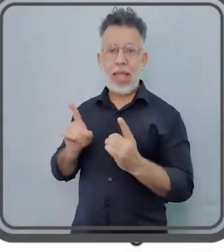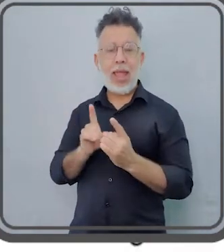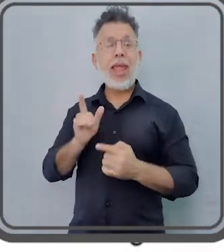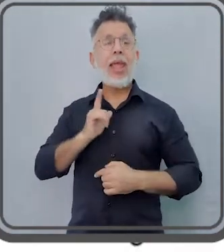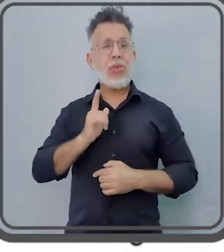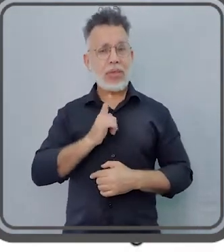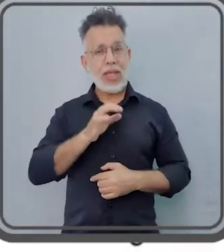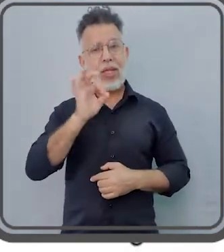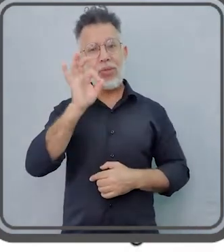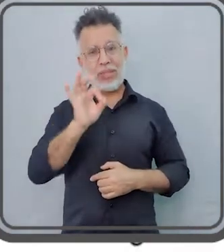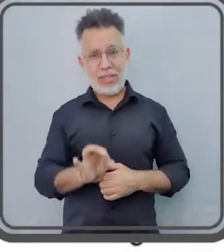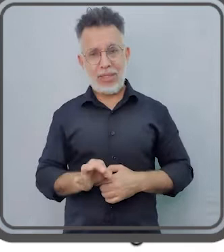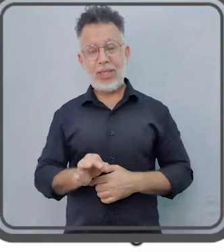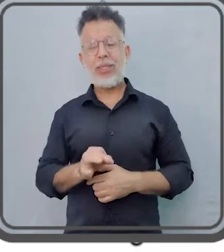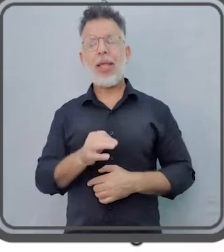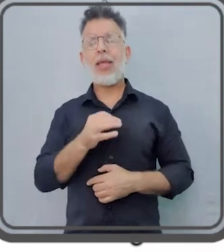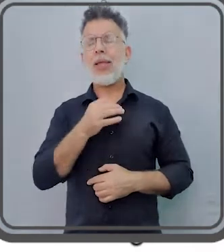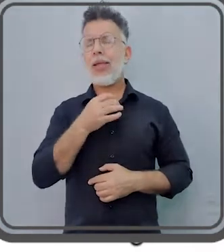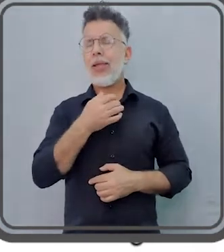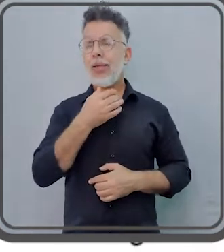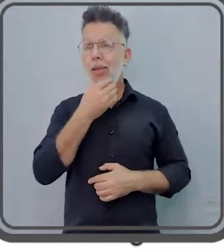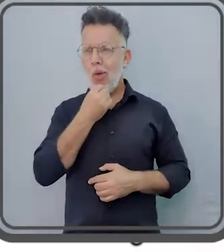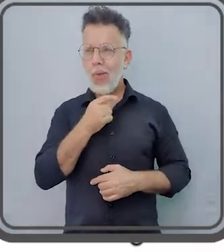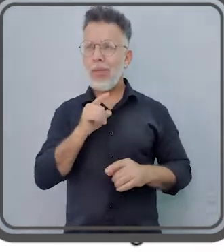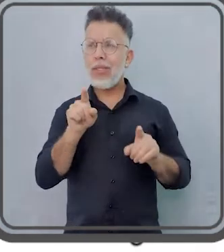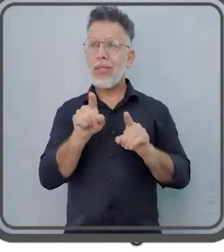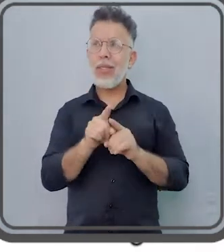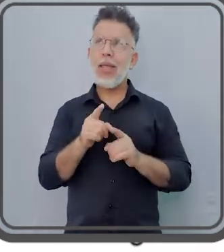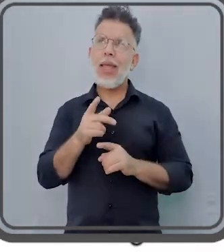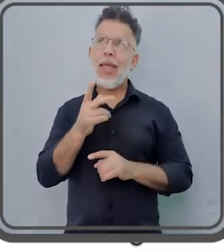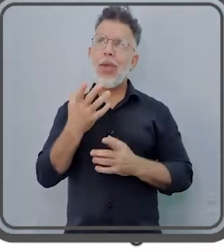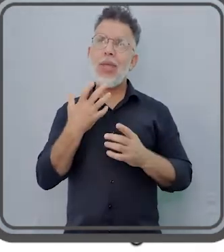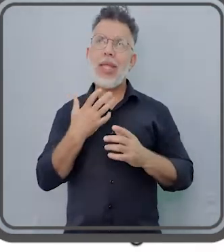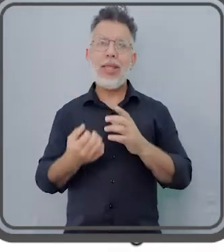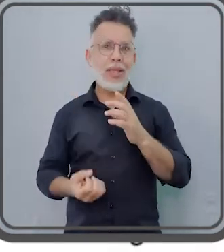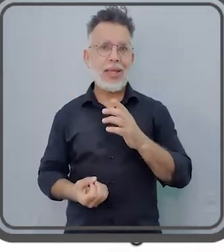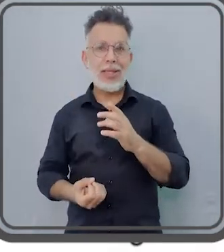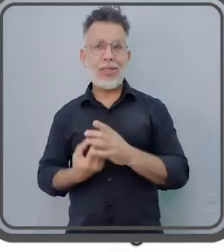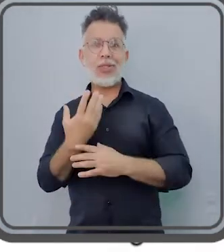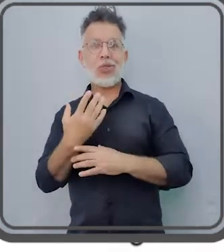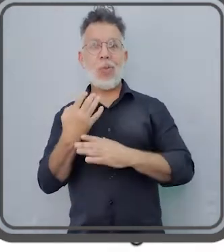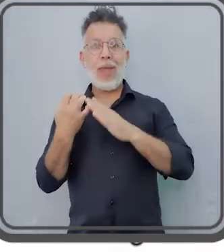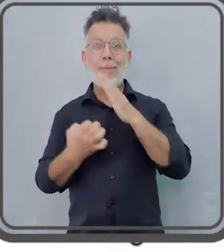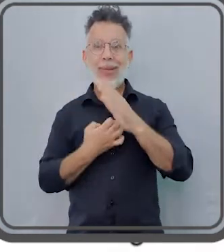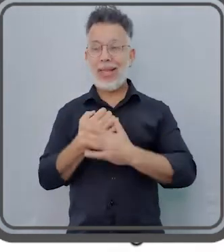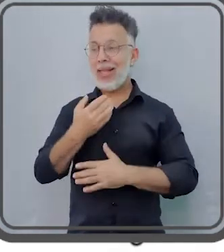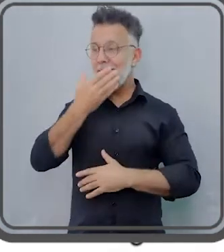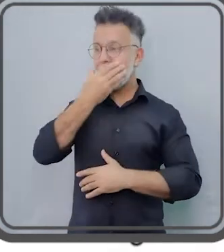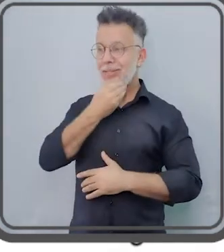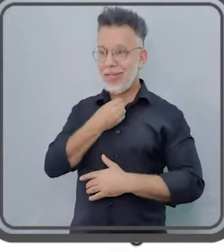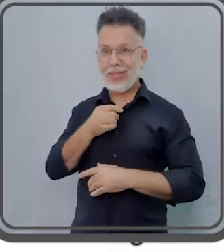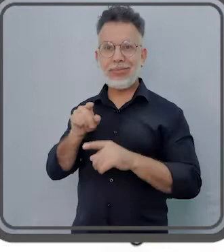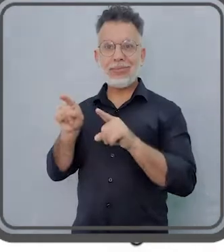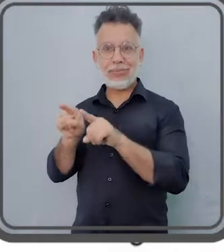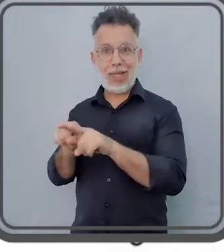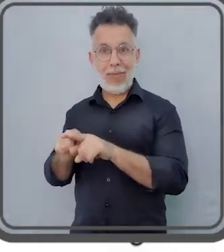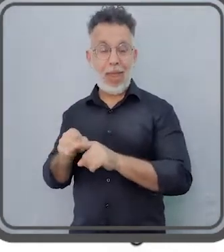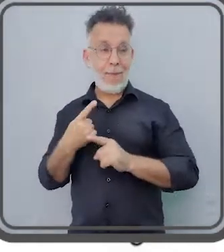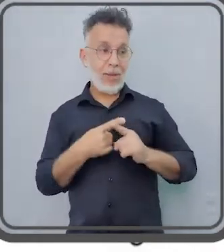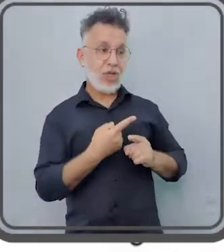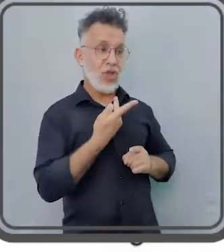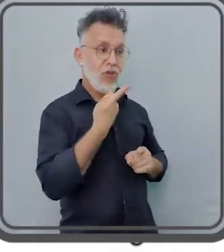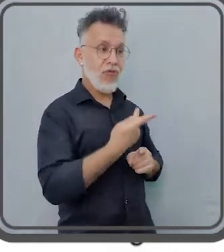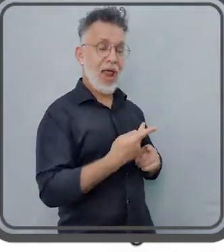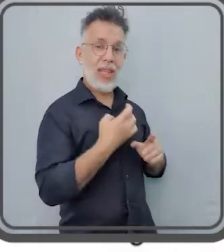muita vontade, assim, de um dia que nasce uma FIU masculina, porque quando a gente fala de sexualidade feminina, a gente parte do pressuposto que os homens também estão super